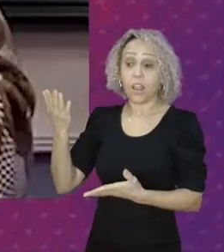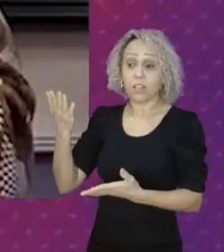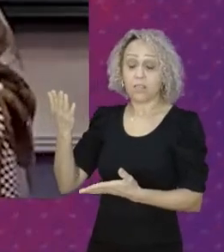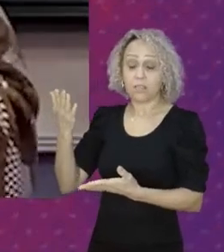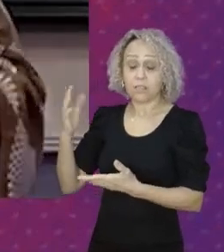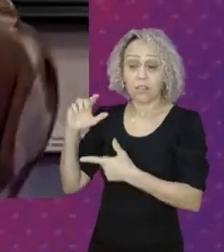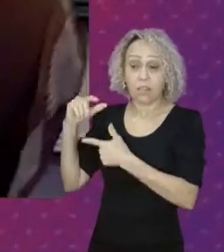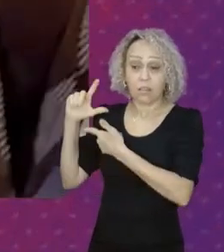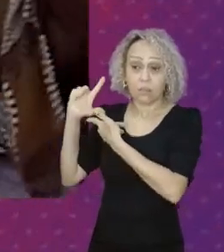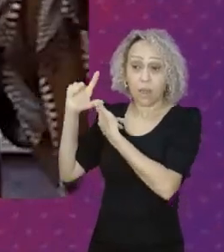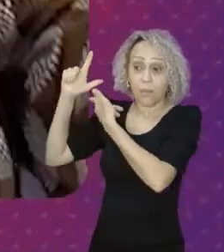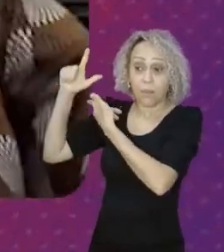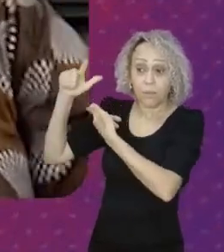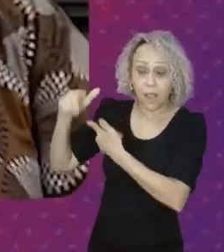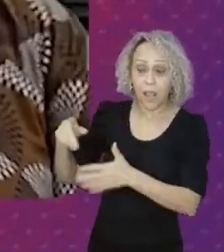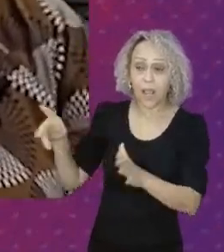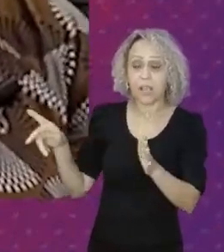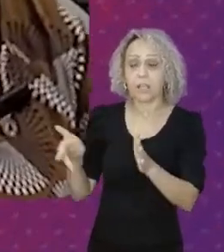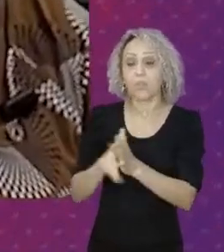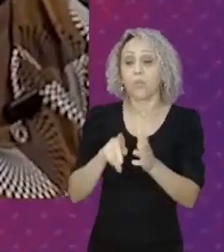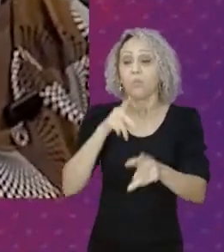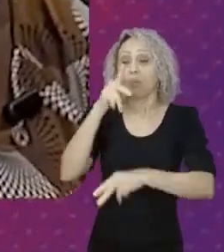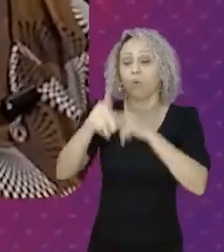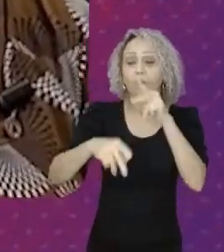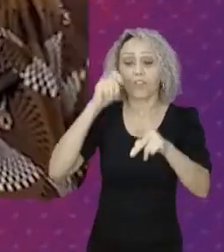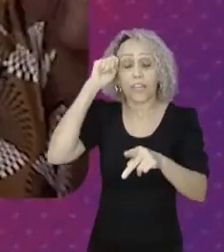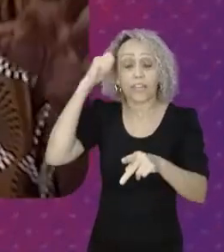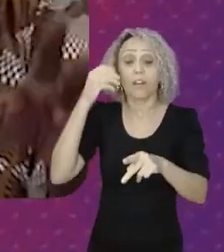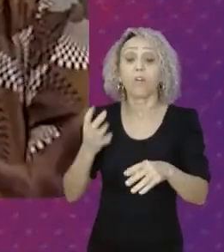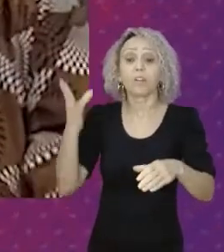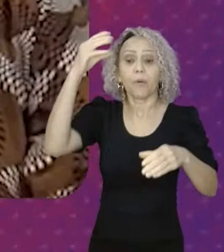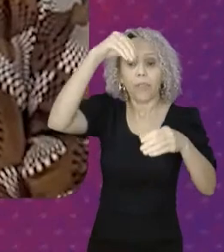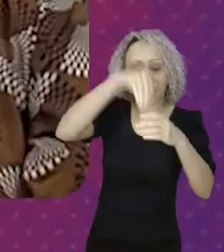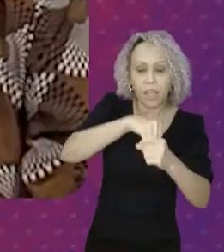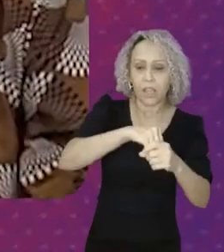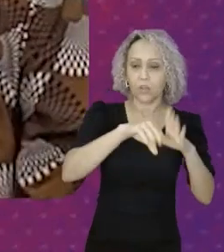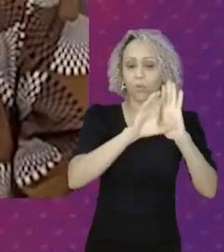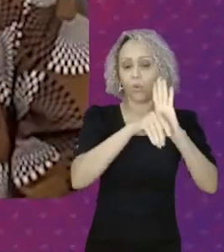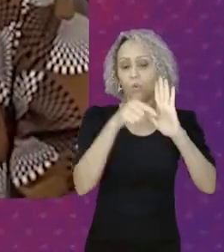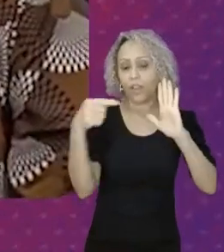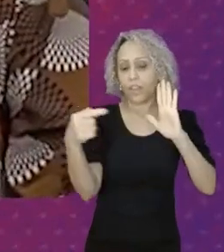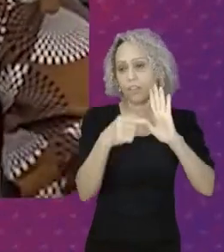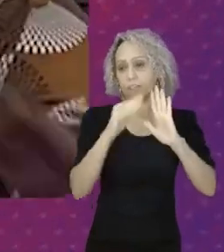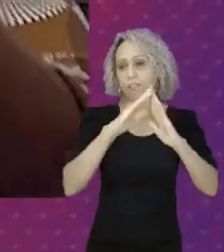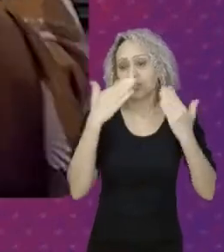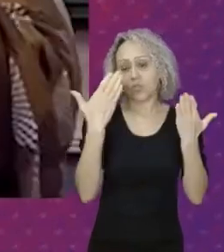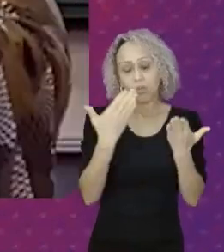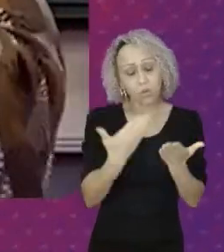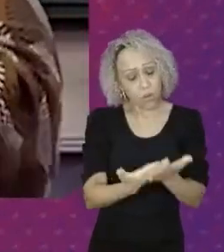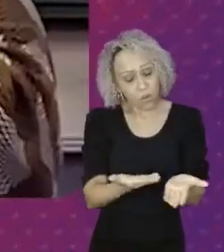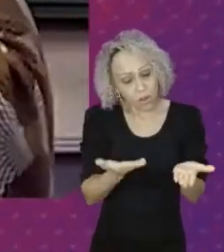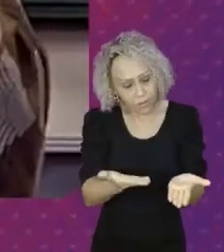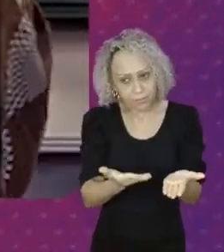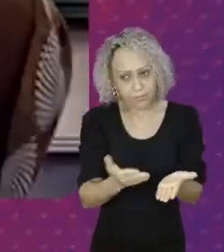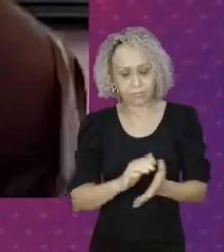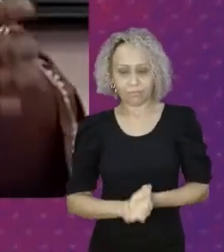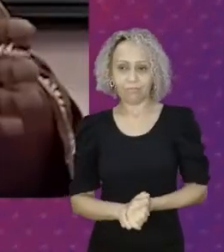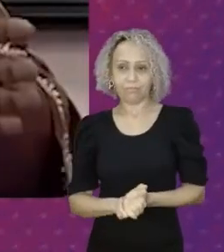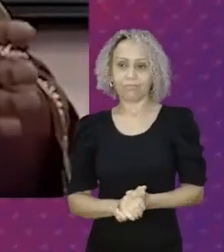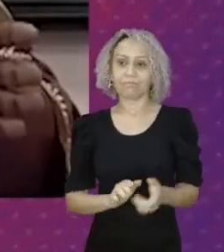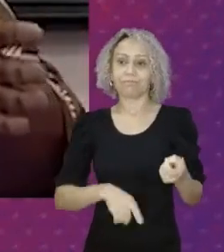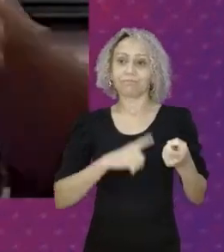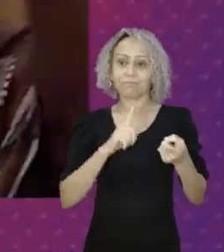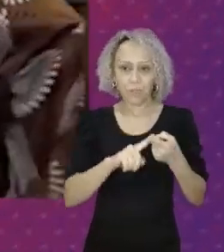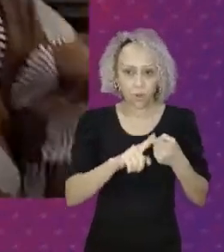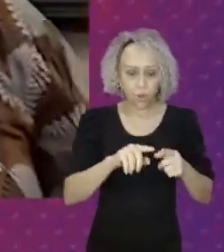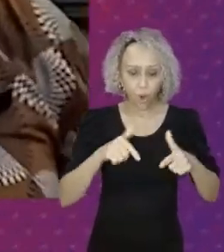luta, escrevemos o marco normativo, agora vamos para a prática, não é isso que vocês estão falando? Luta,